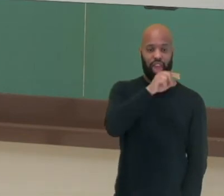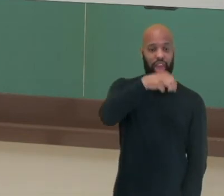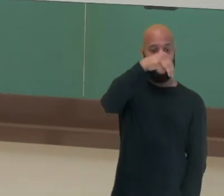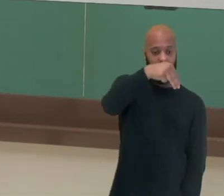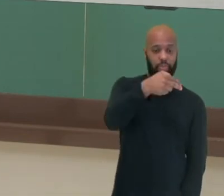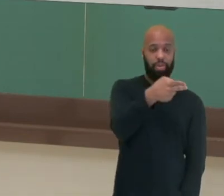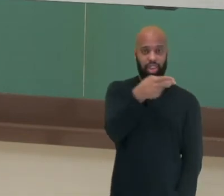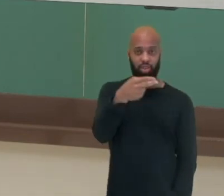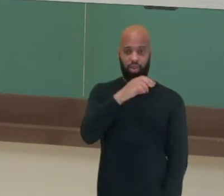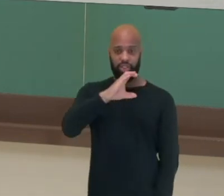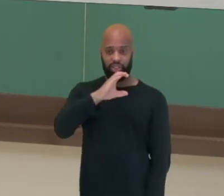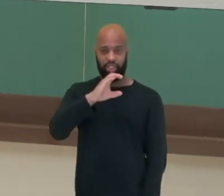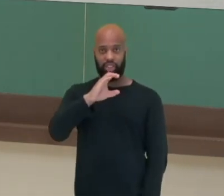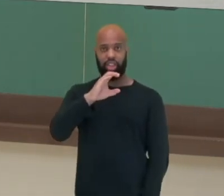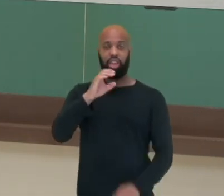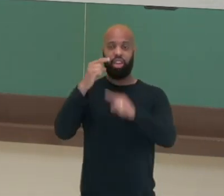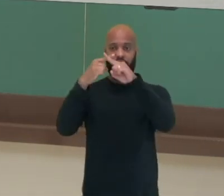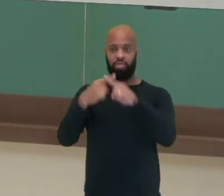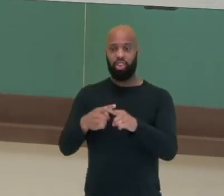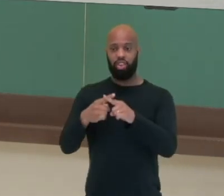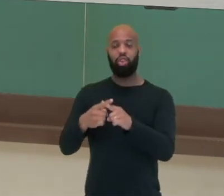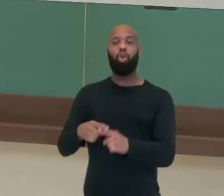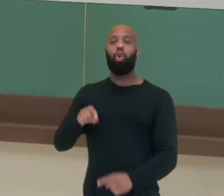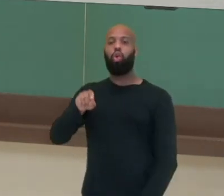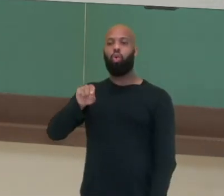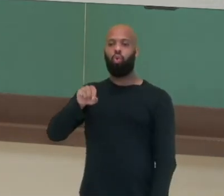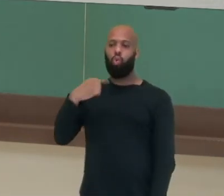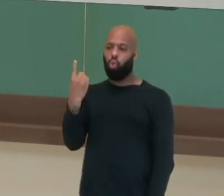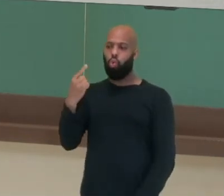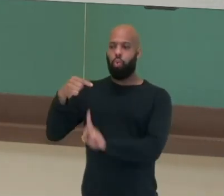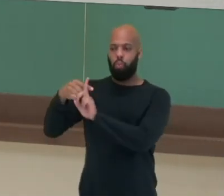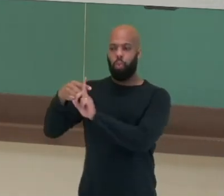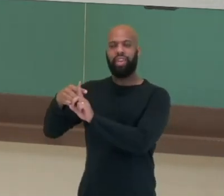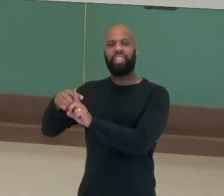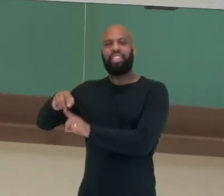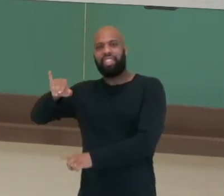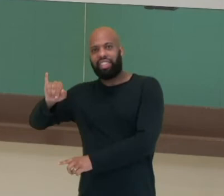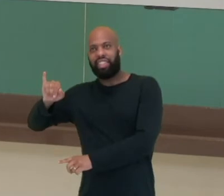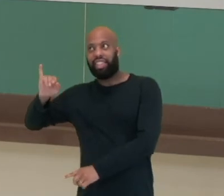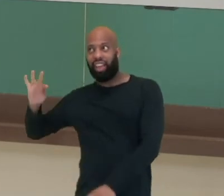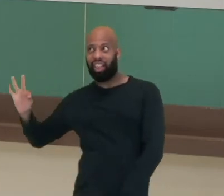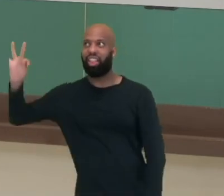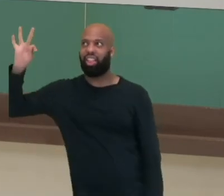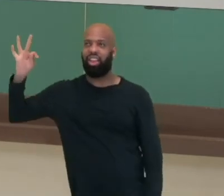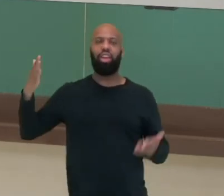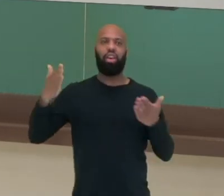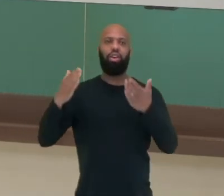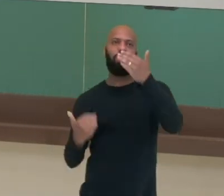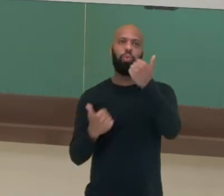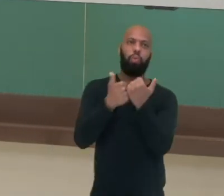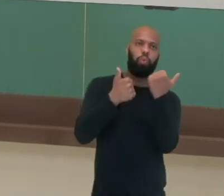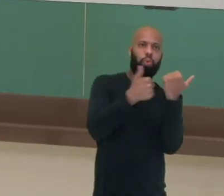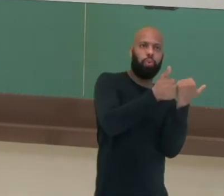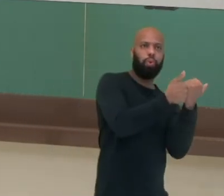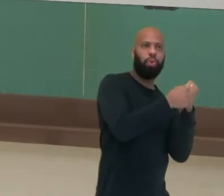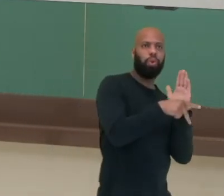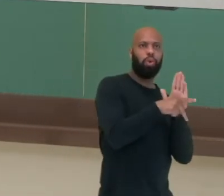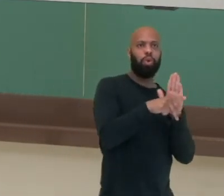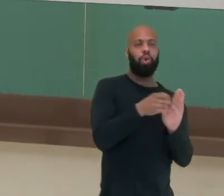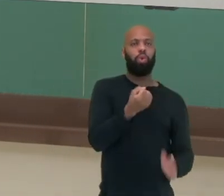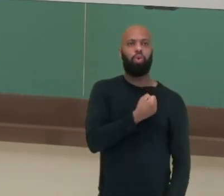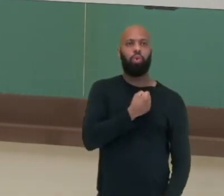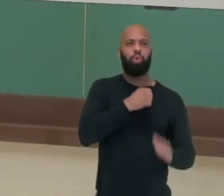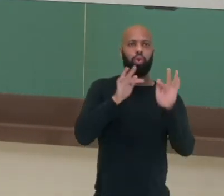que multiplica 1 mais i elevado na t. Então lembre-se disso, substitui os valores na fórmula e nós